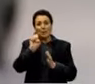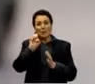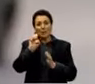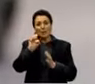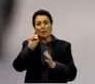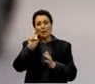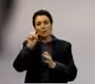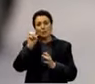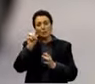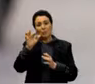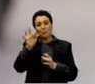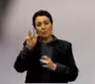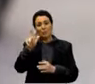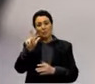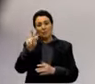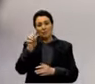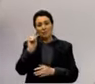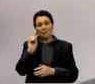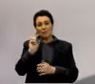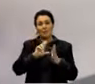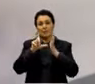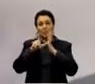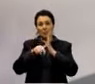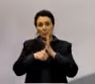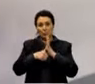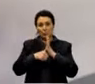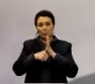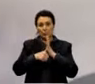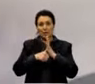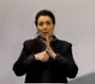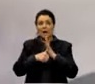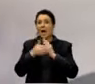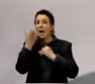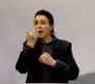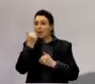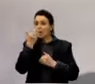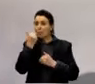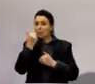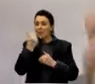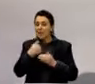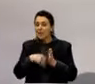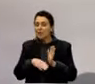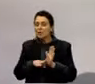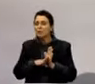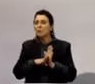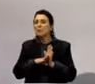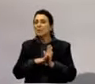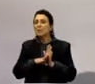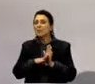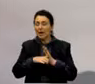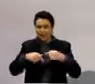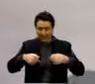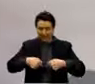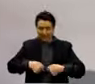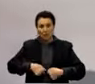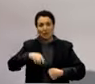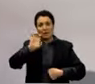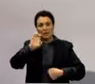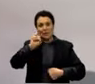Depois do esôfago, o alimento, o bolo, né, alimentar, ele chega ao estômago.